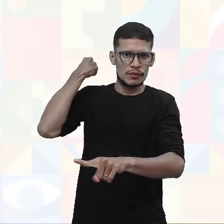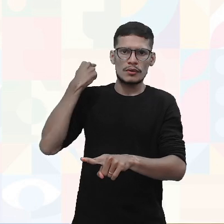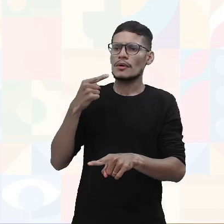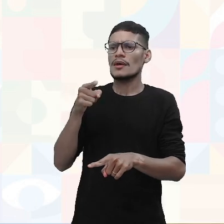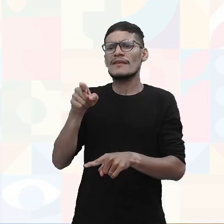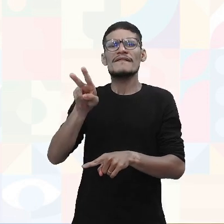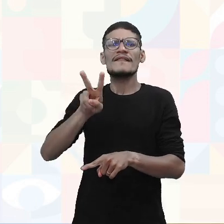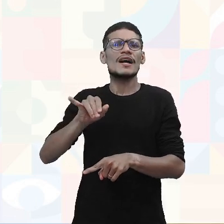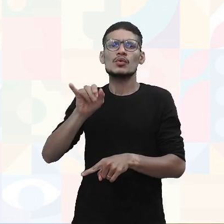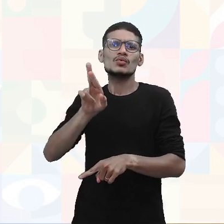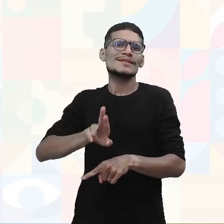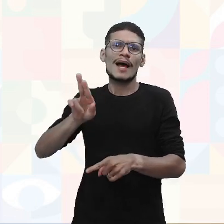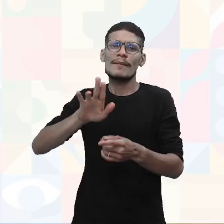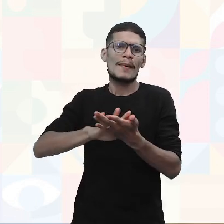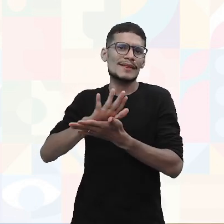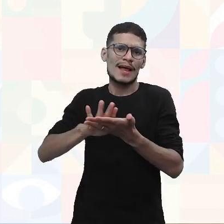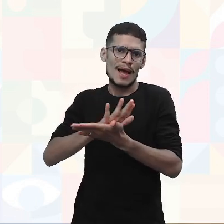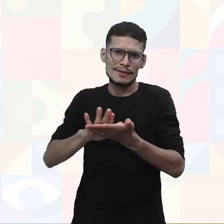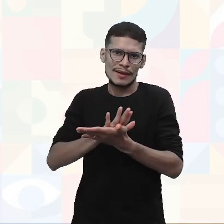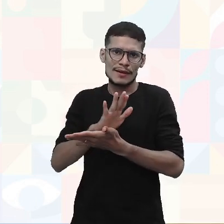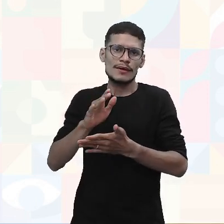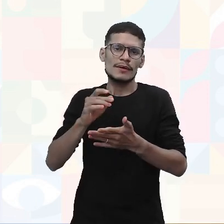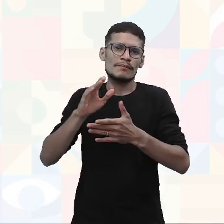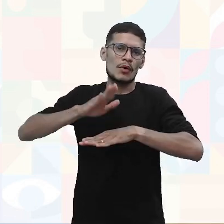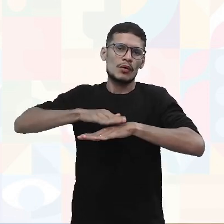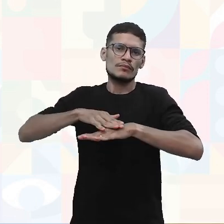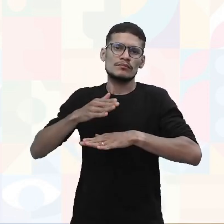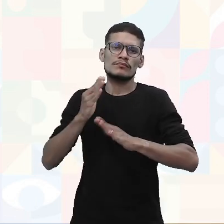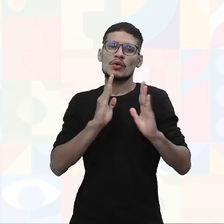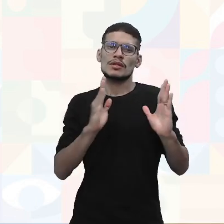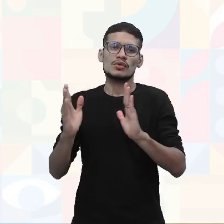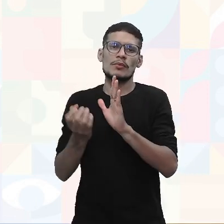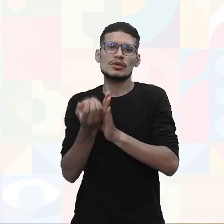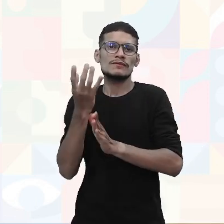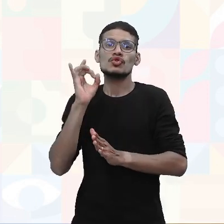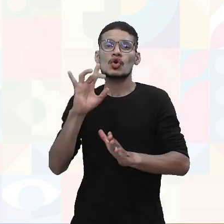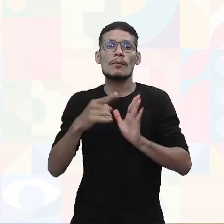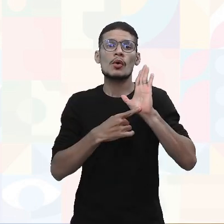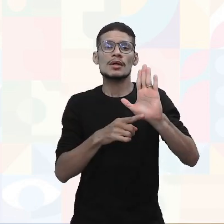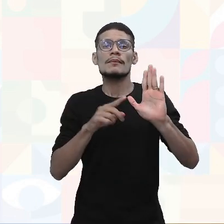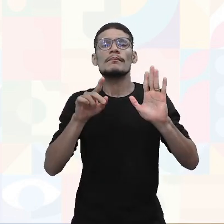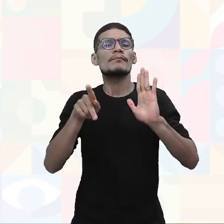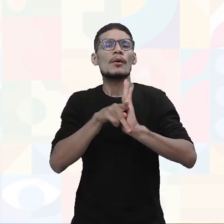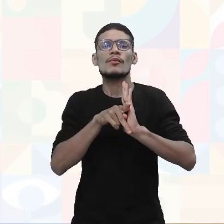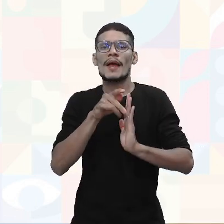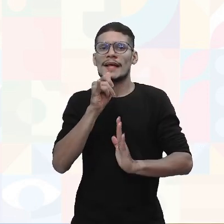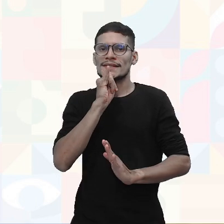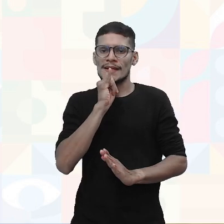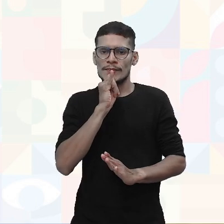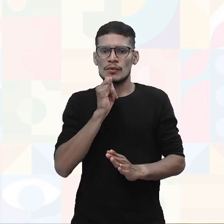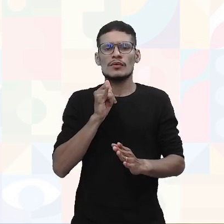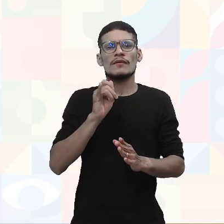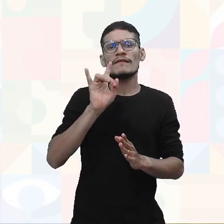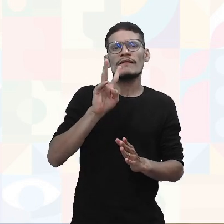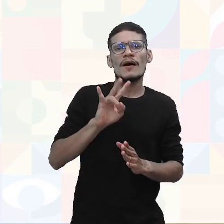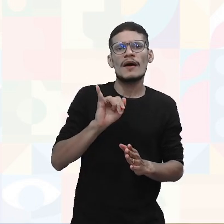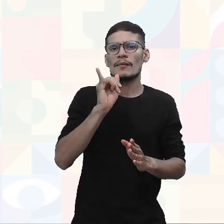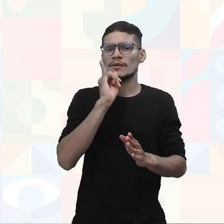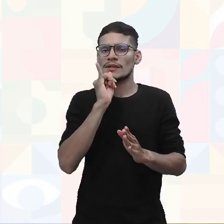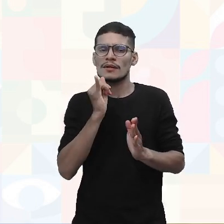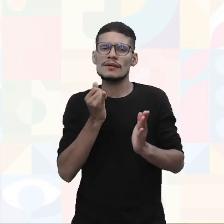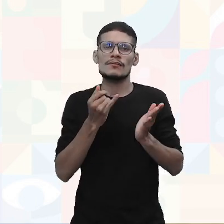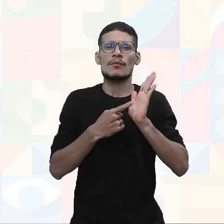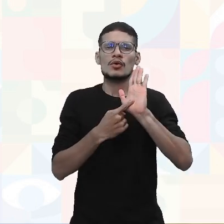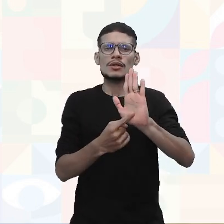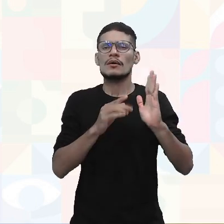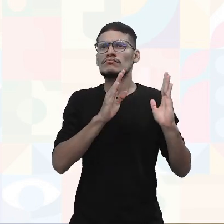ser mais utilizados em processo produtivo. Seriam só exemplos que vão mostrar como é que seriam essas etapas, esses processos em